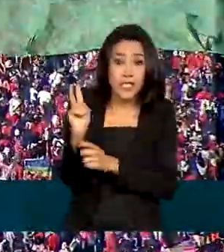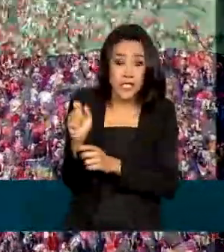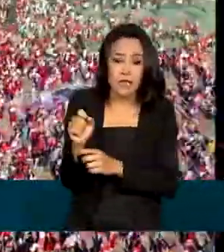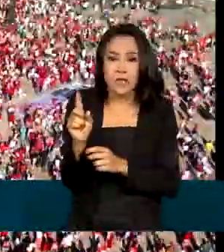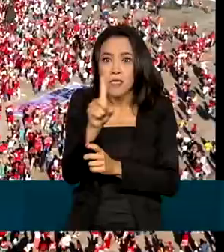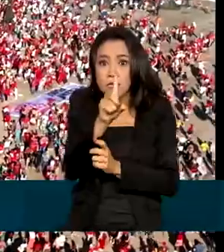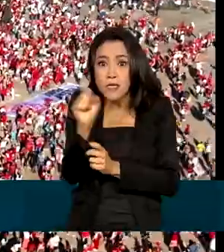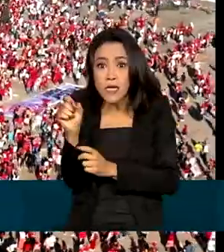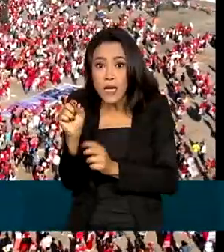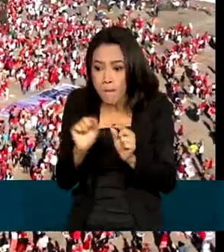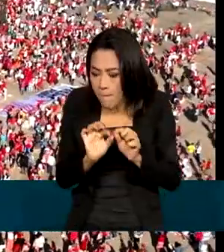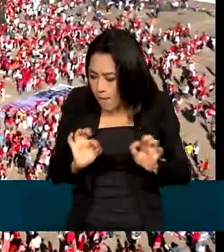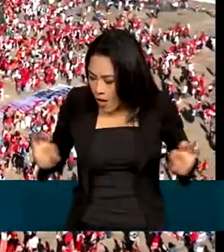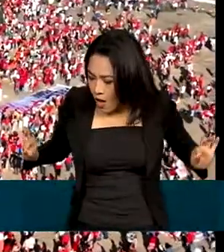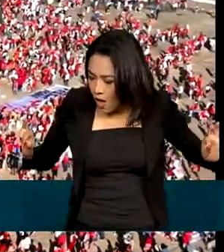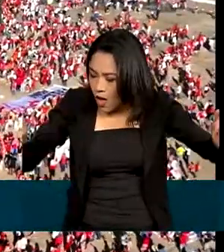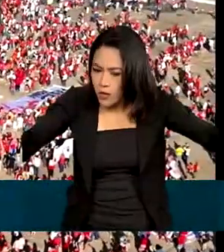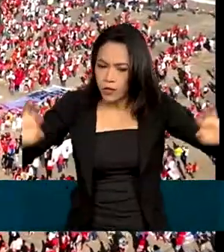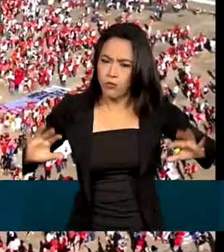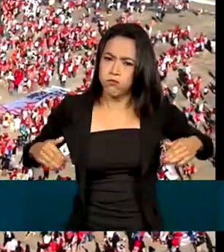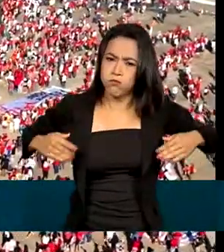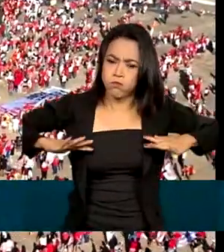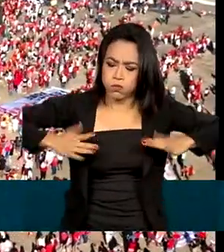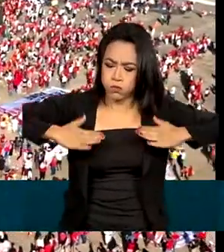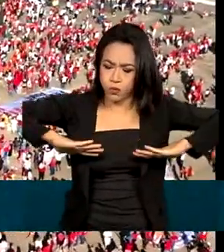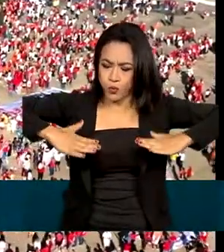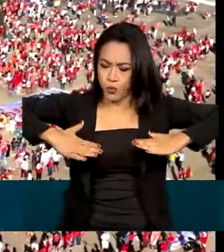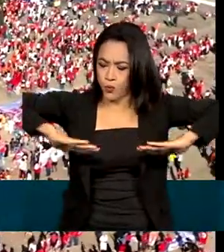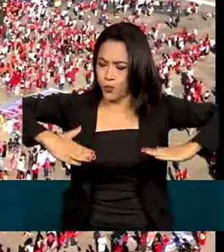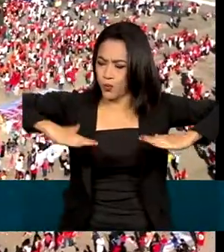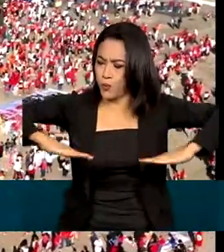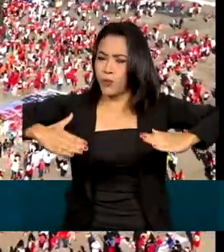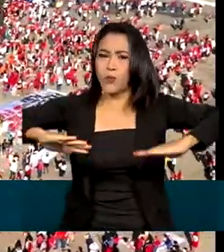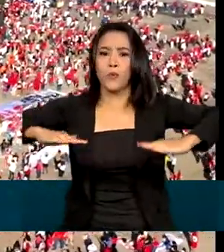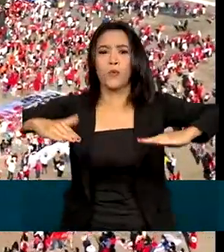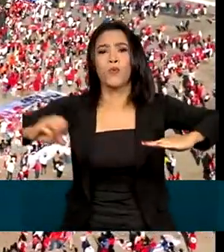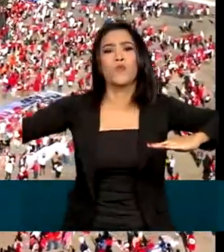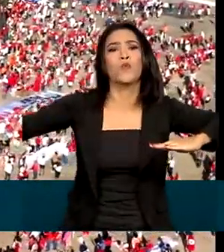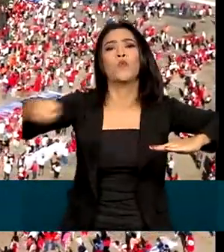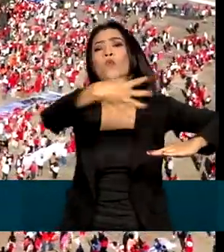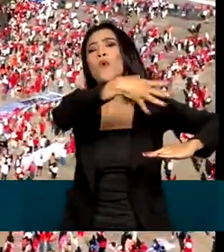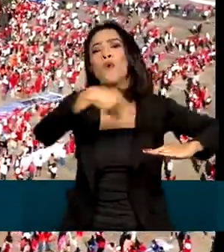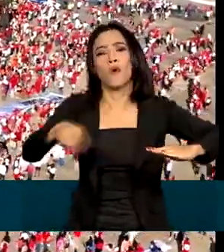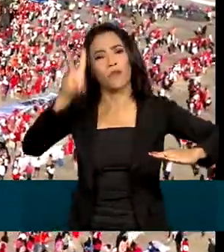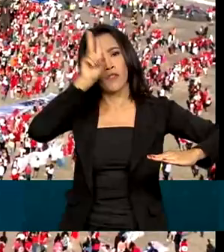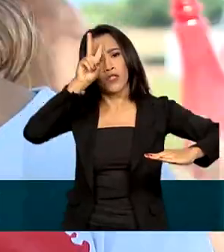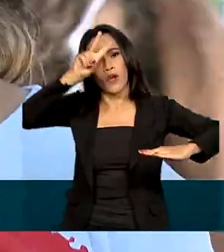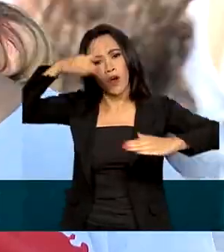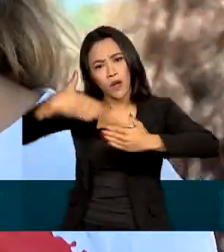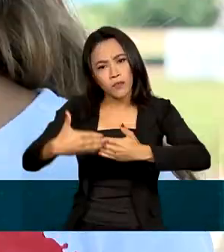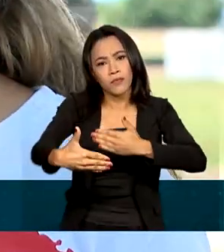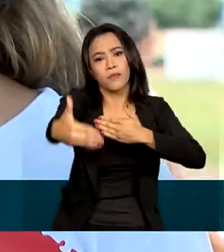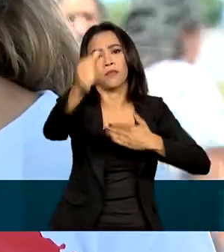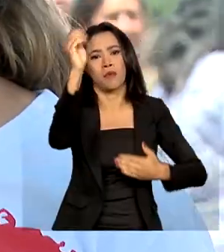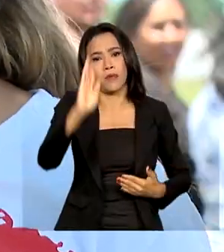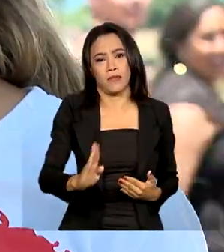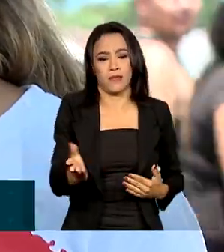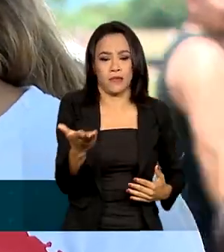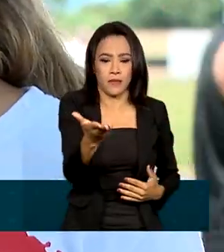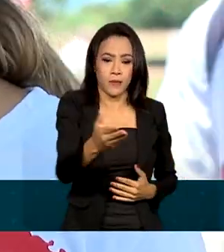comprimento, circulou entre o público. Um marco de um novo capítulo da história do Brasil. É um momento